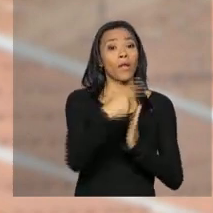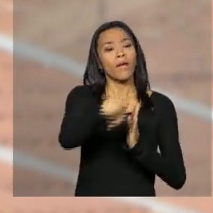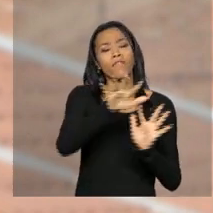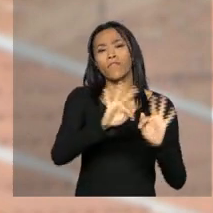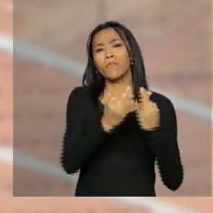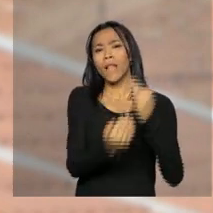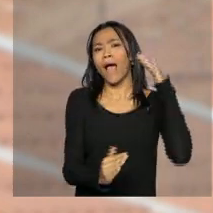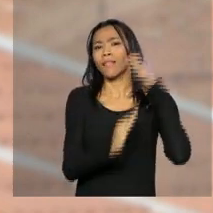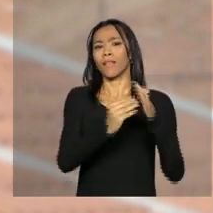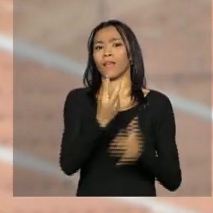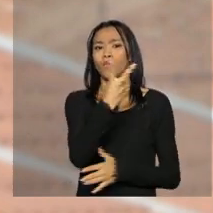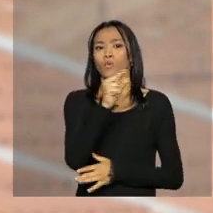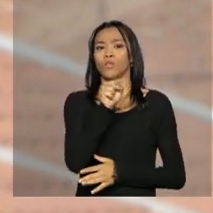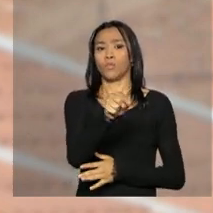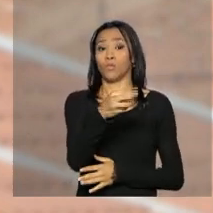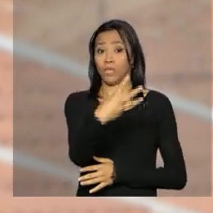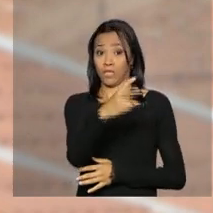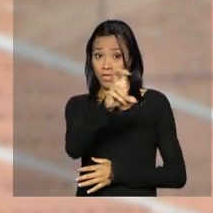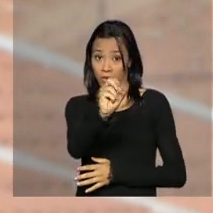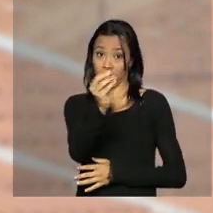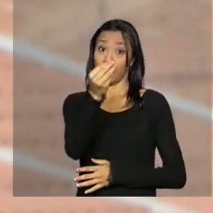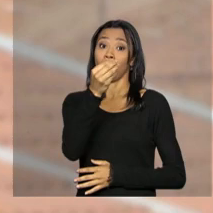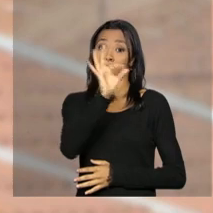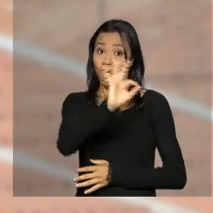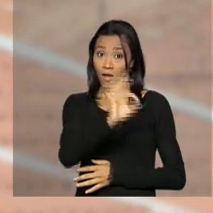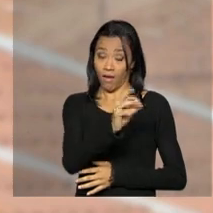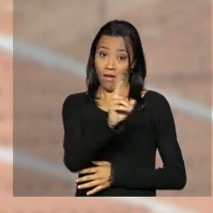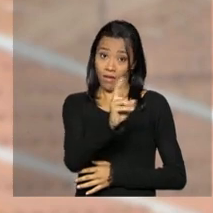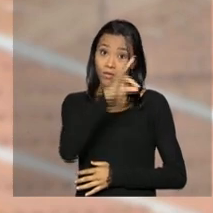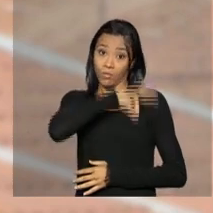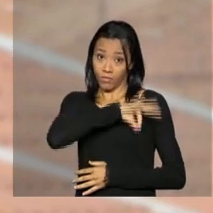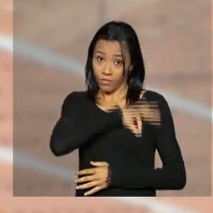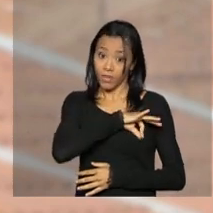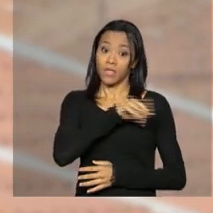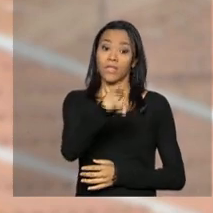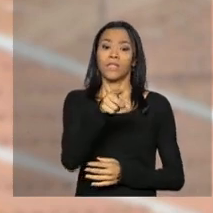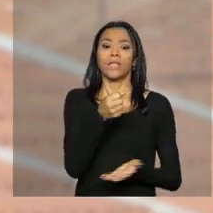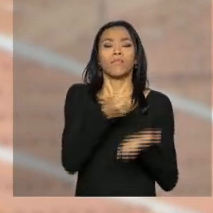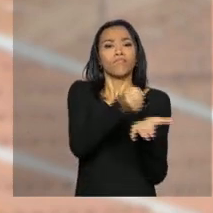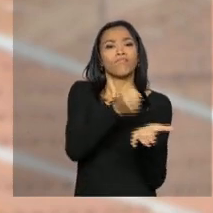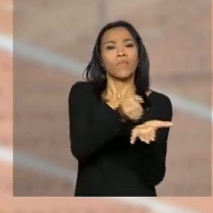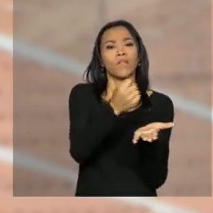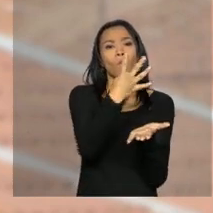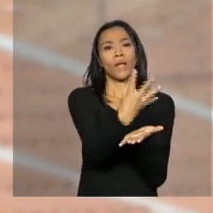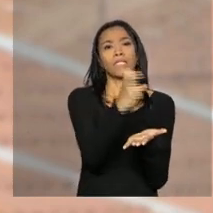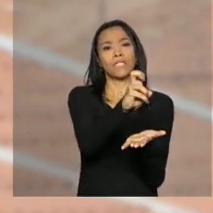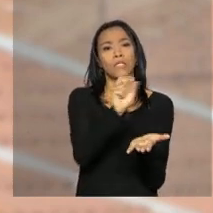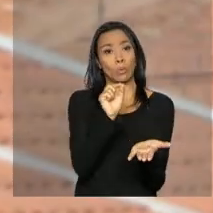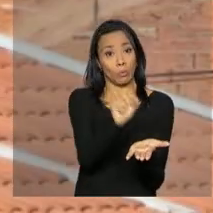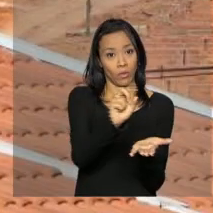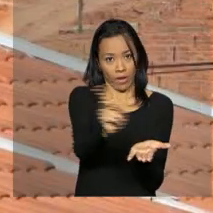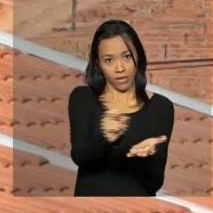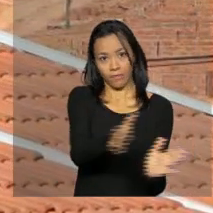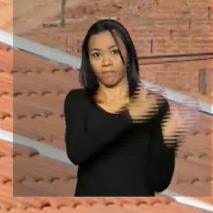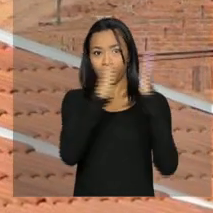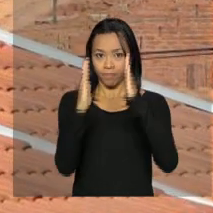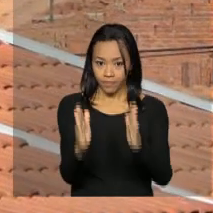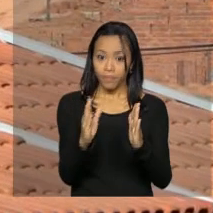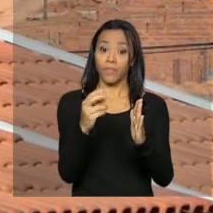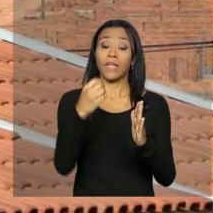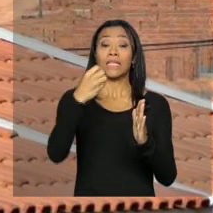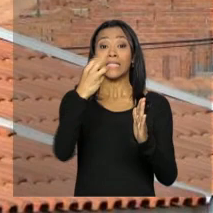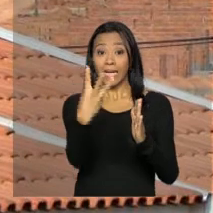que ganham até R$ 2.350 por mês e terá subsídio de até R$ 45.000. Reais. Nas